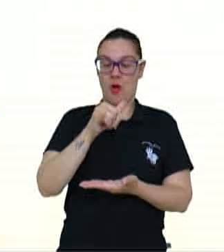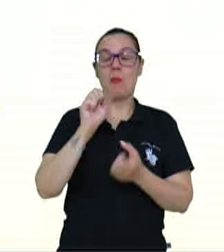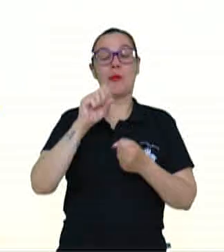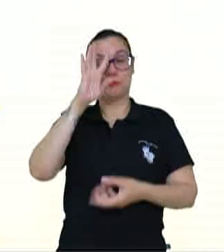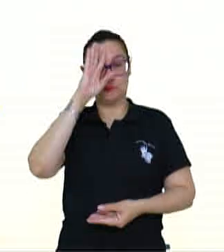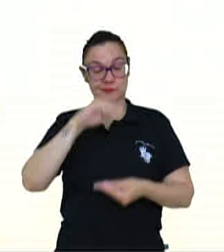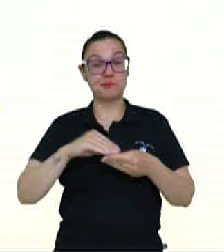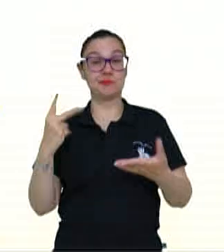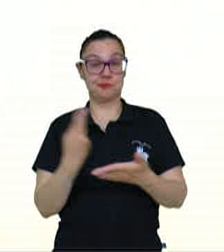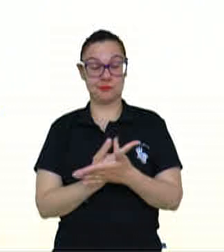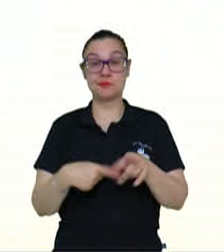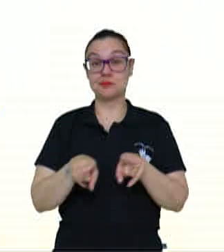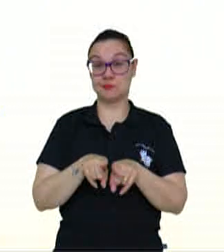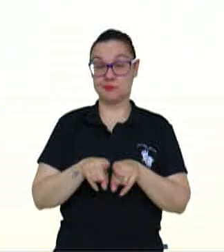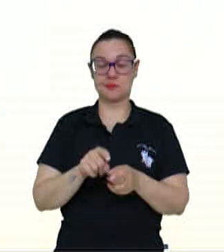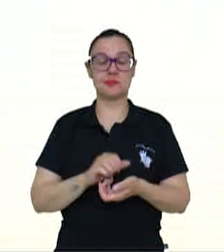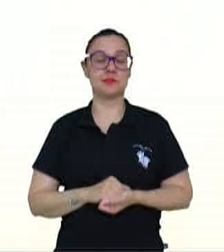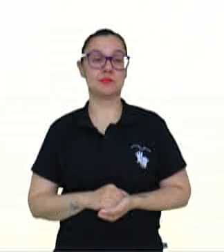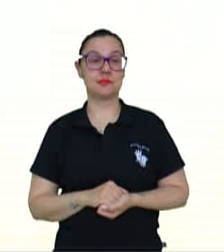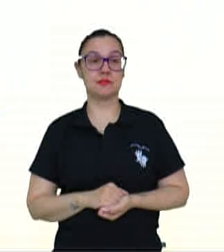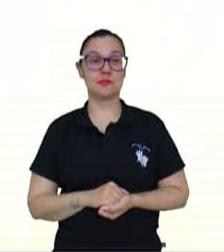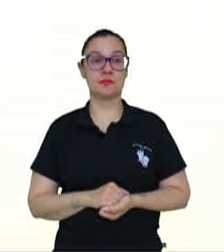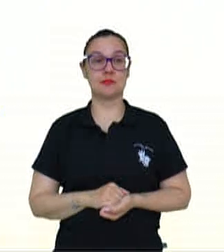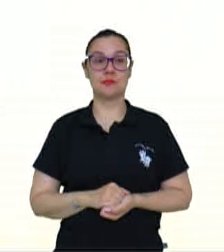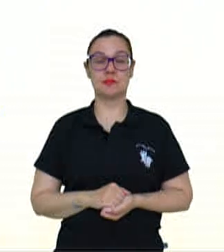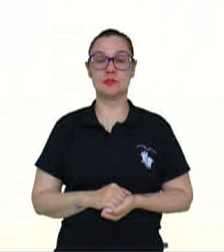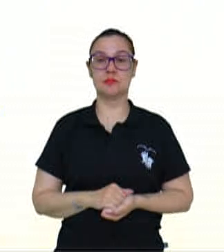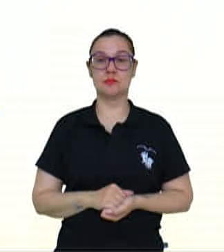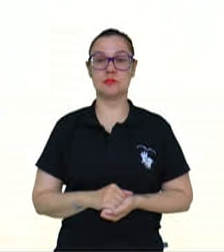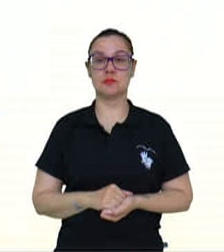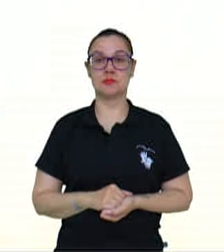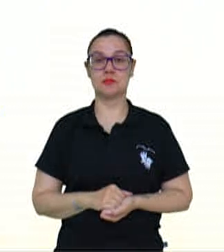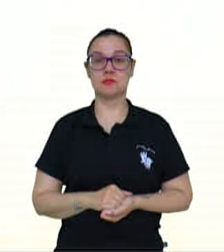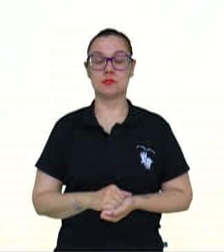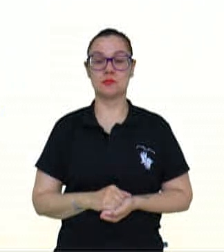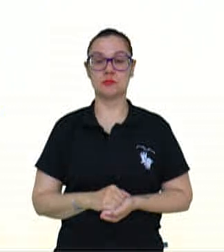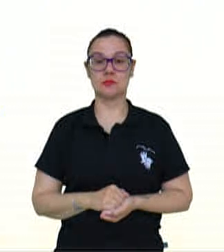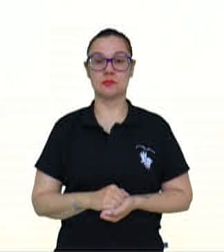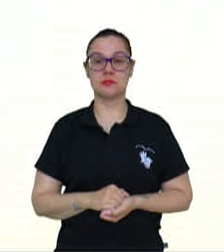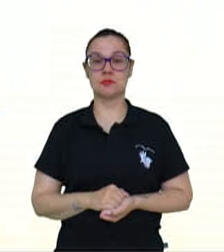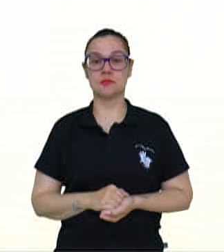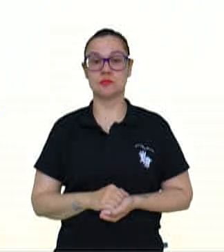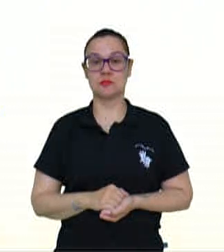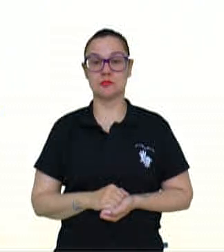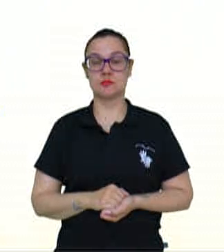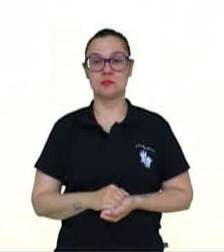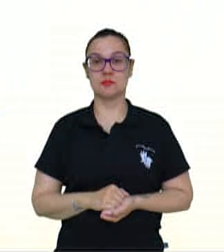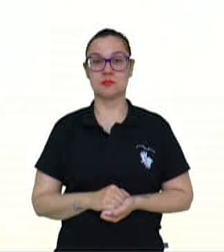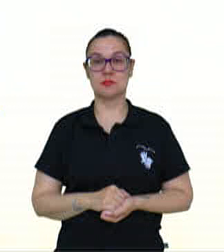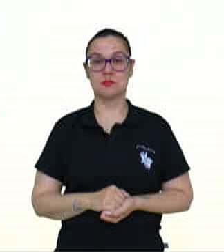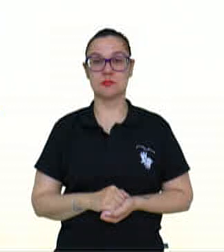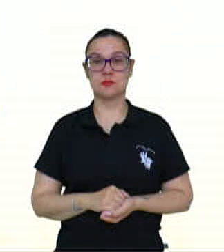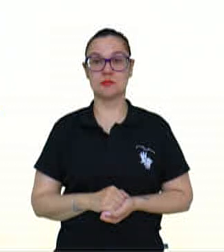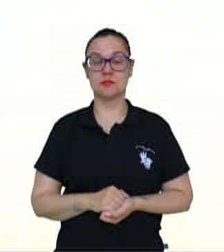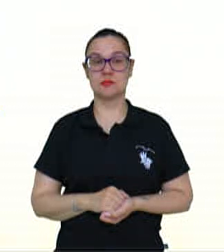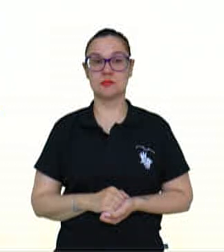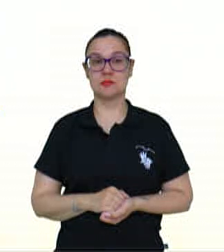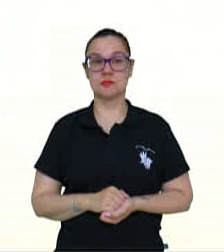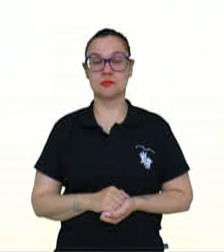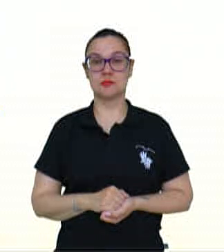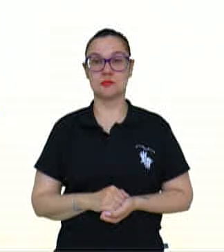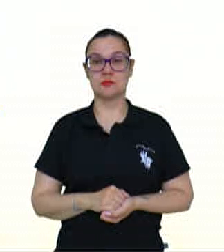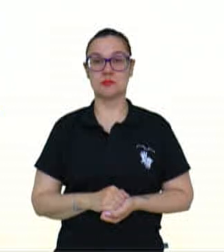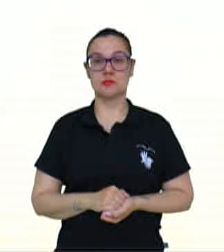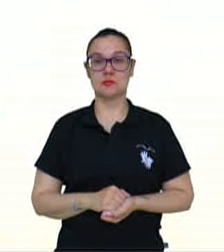interpretada também. E 5, código e canal de comunicação. É necessário conhecer que códigos